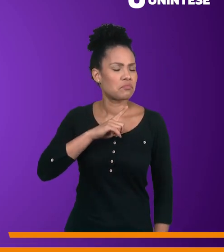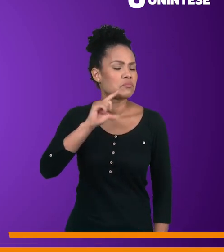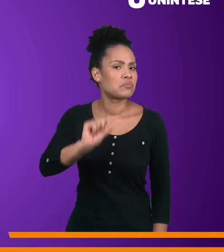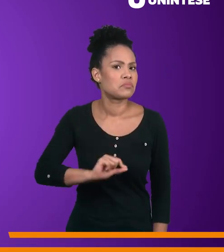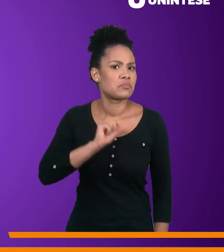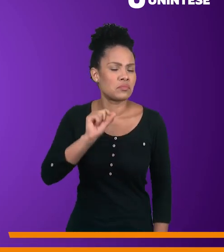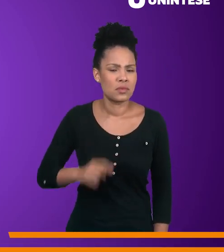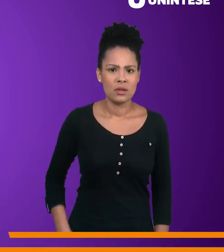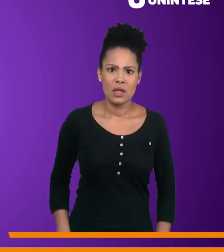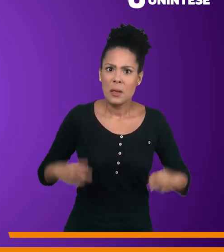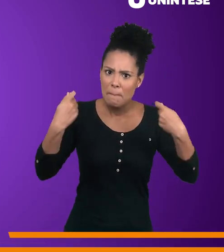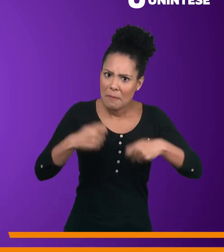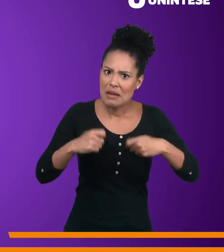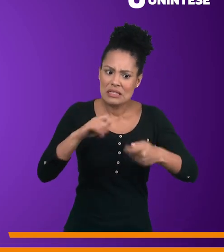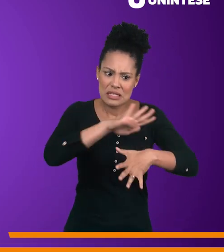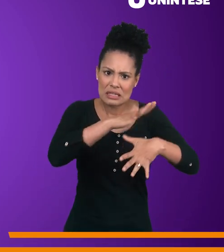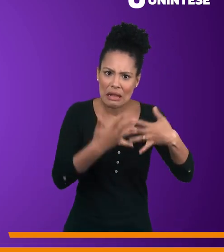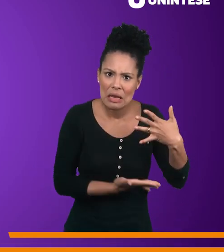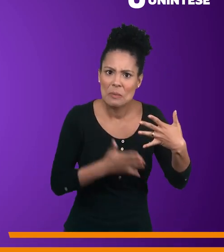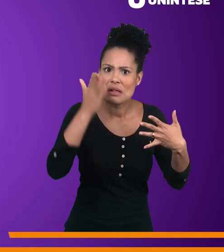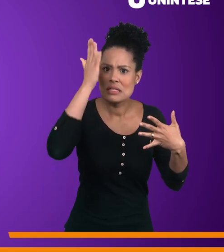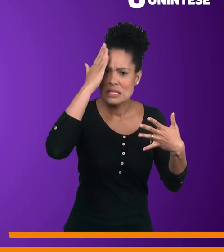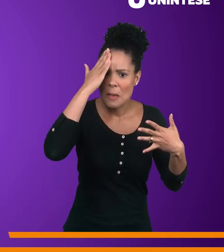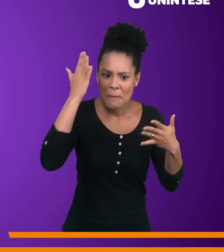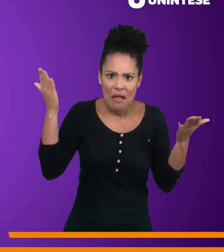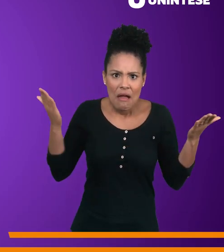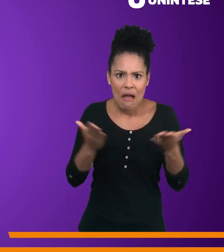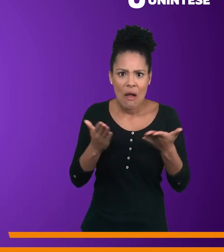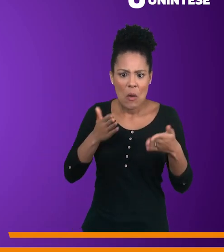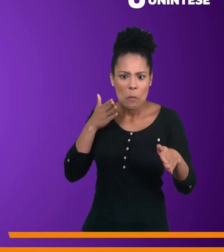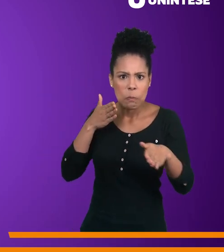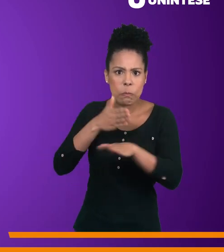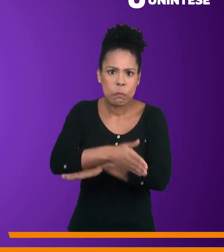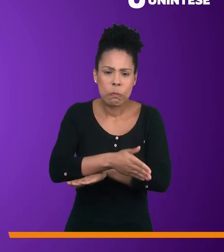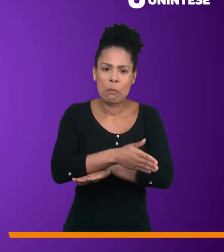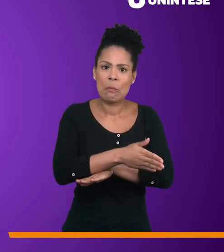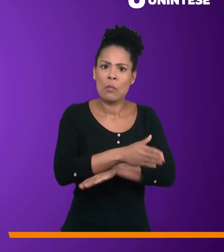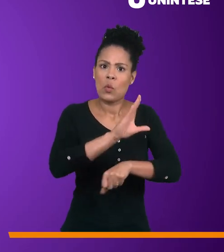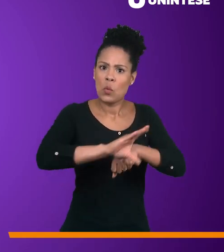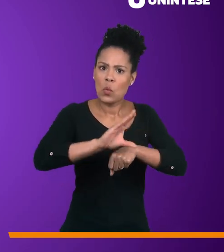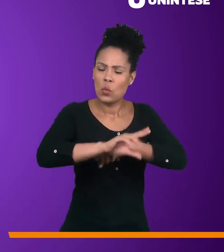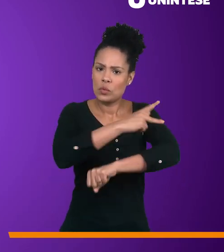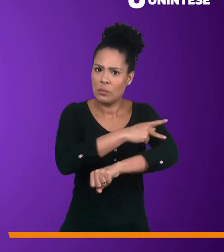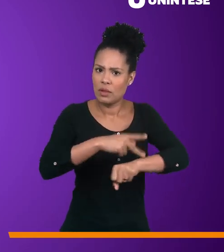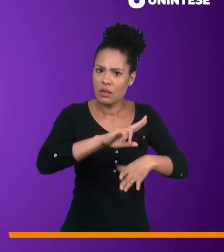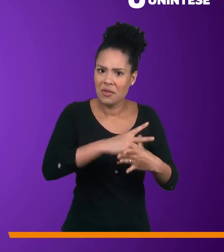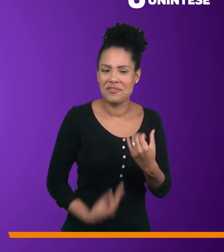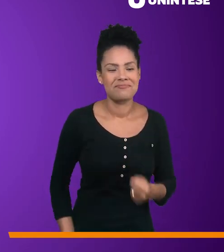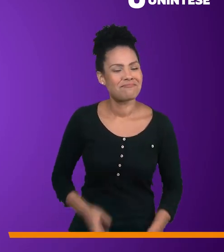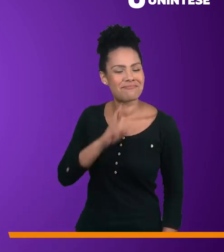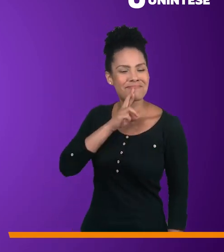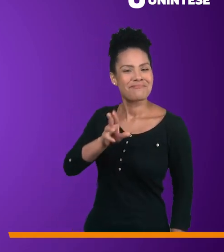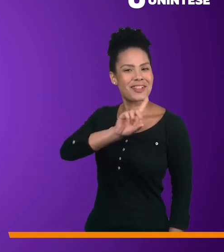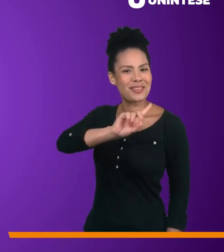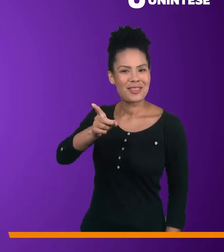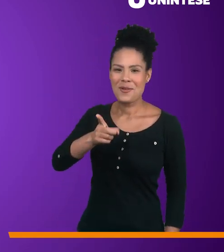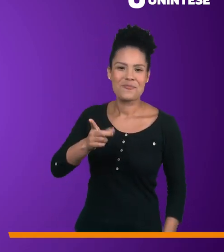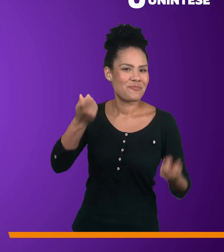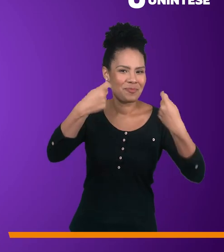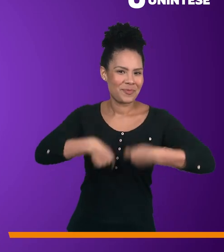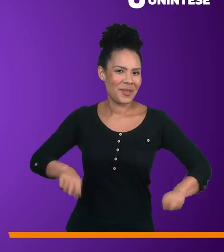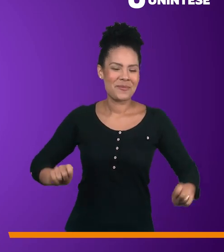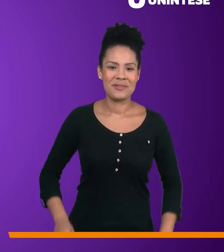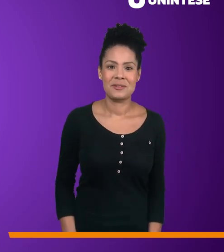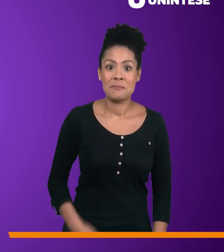É necessário saber Libras para ingressar no curso de pedagogia bilingue? Não. Para o domínio da língua, o estudante estará